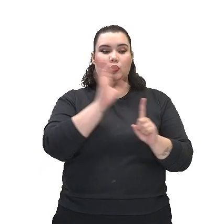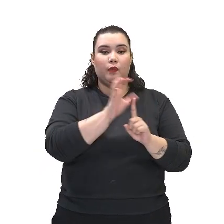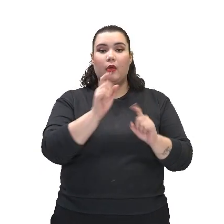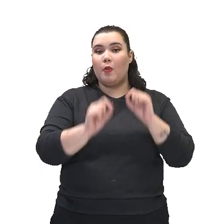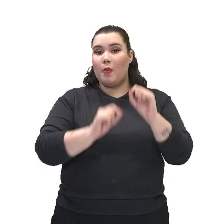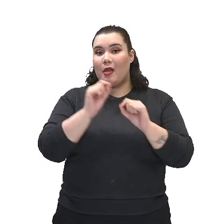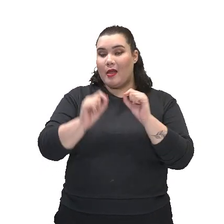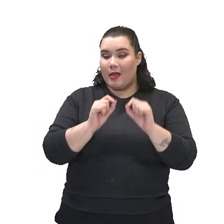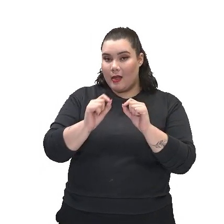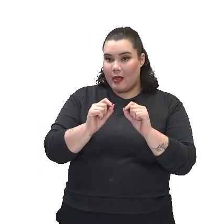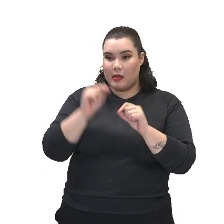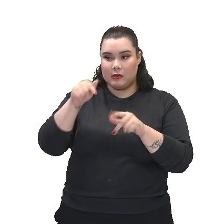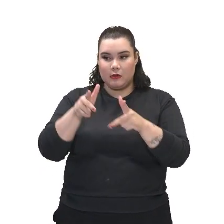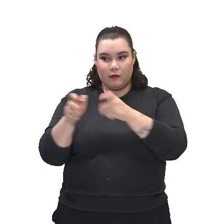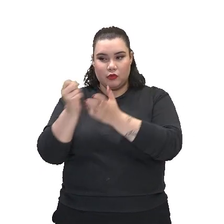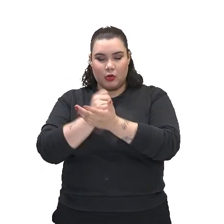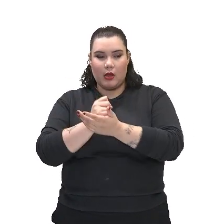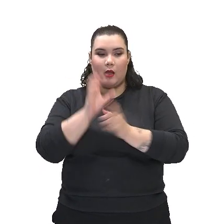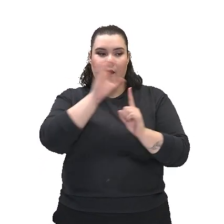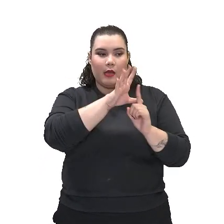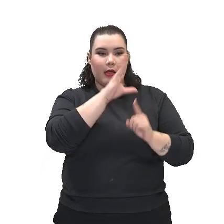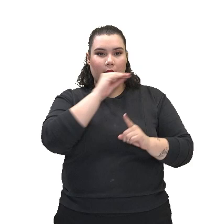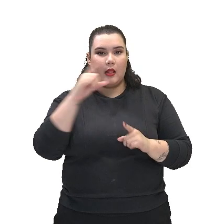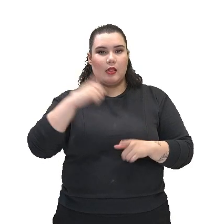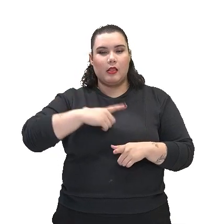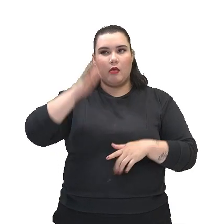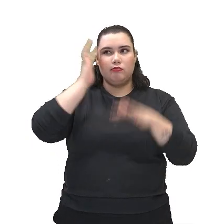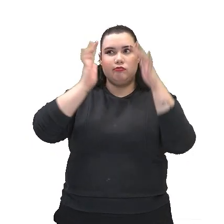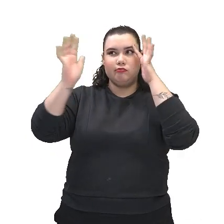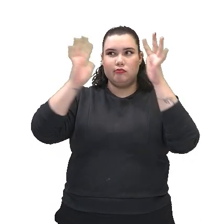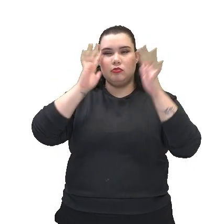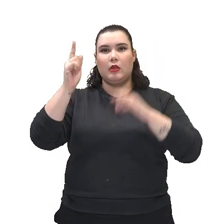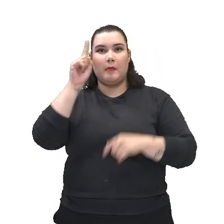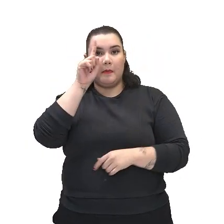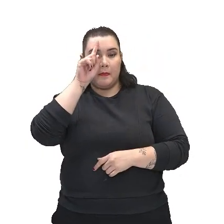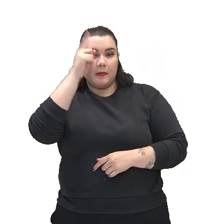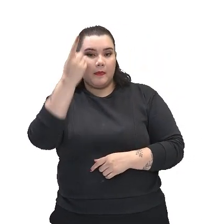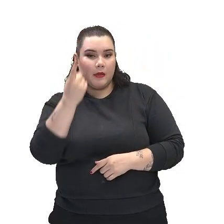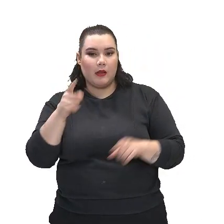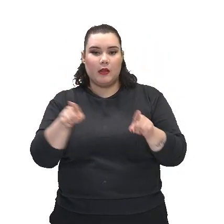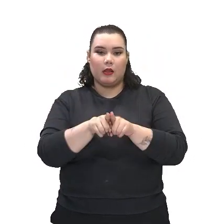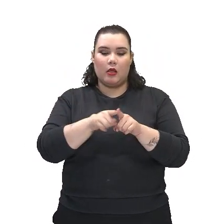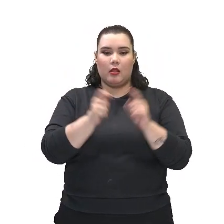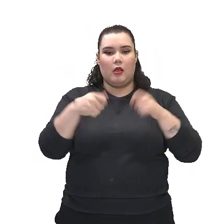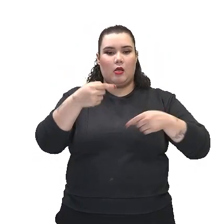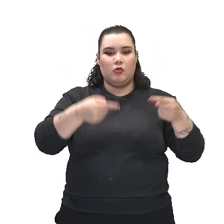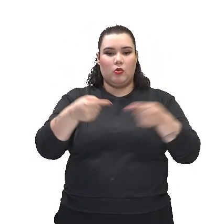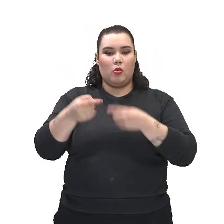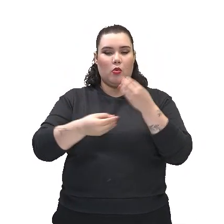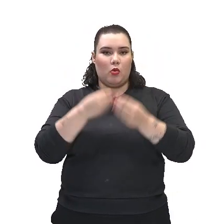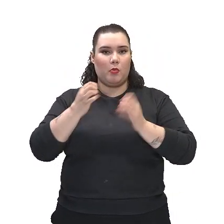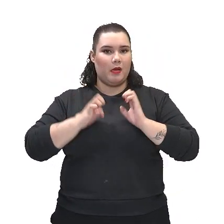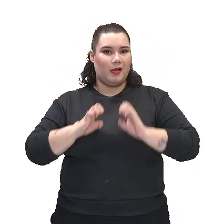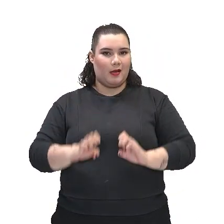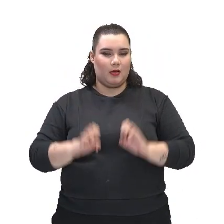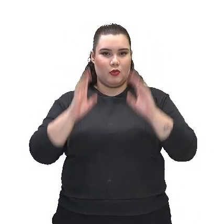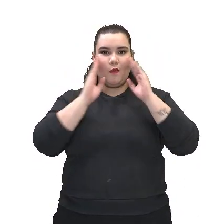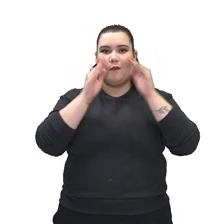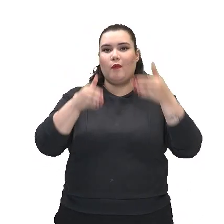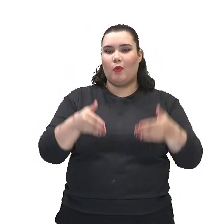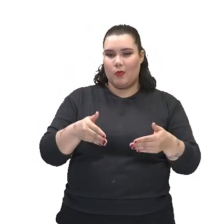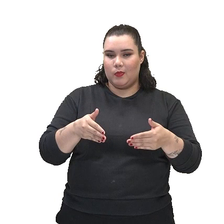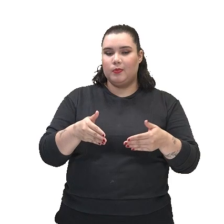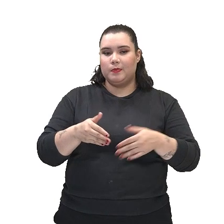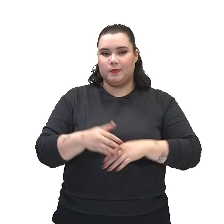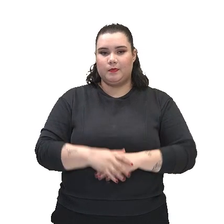os videogames podem estimular a imaginação, a criatividade e até mesmo promover discussões sobre questões éticas,